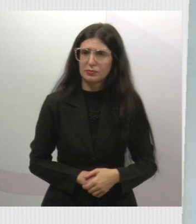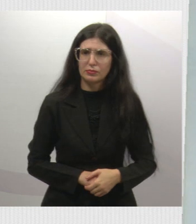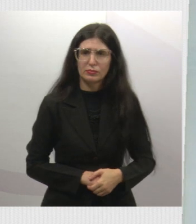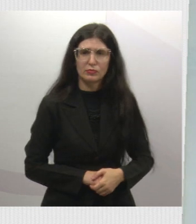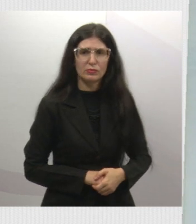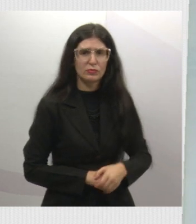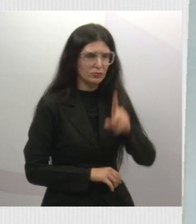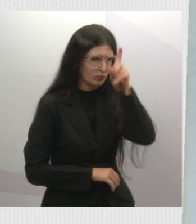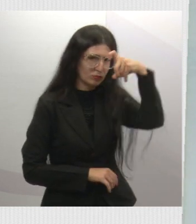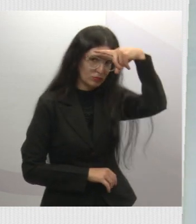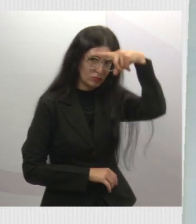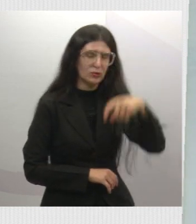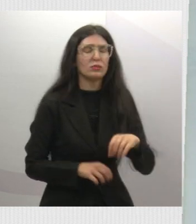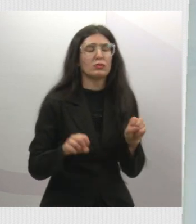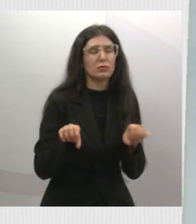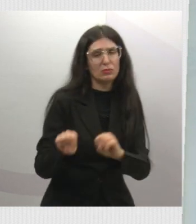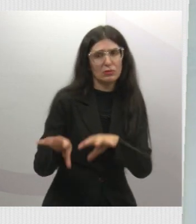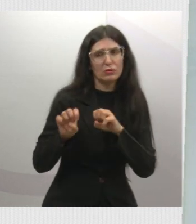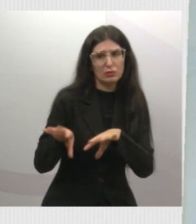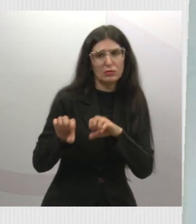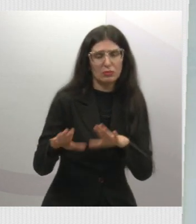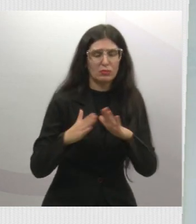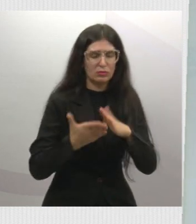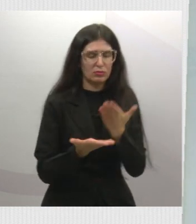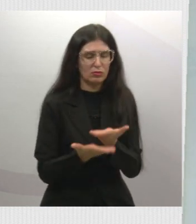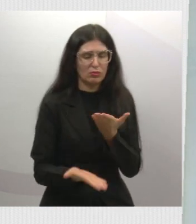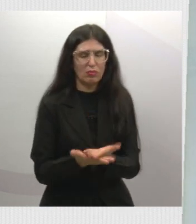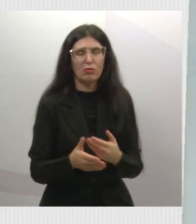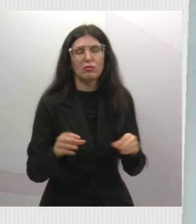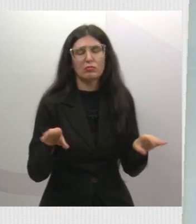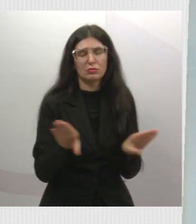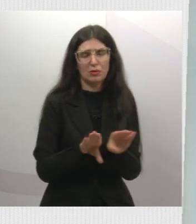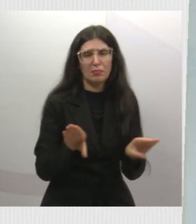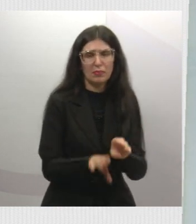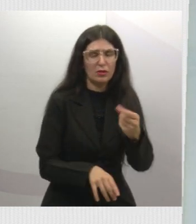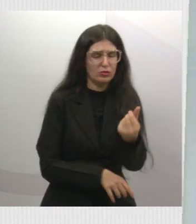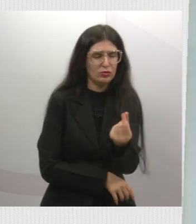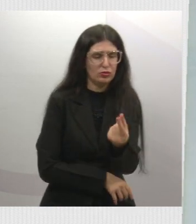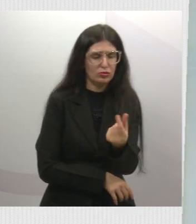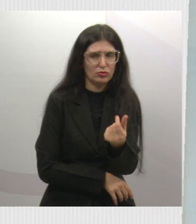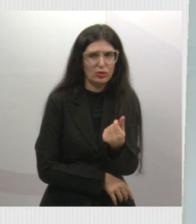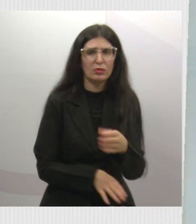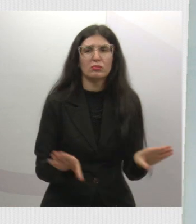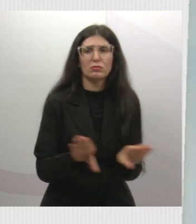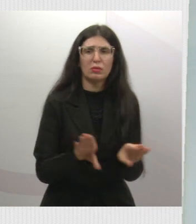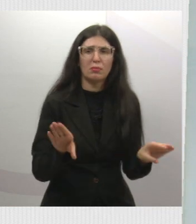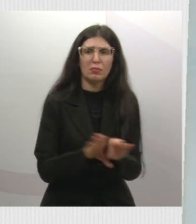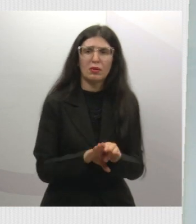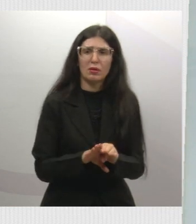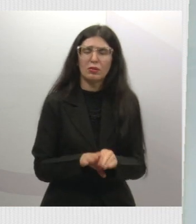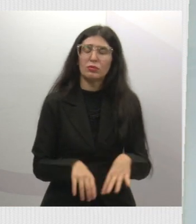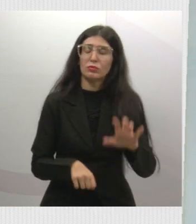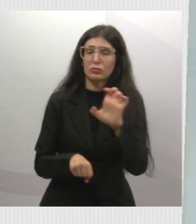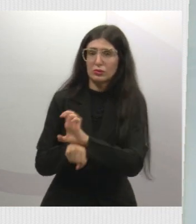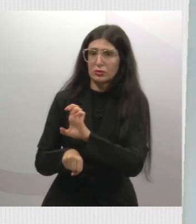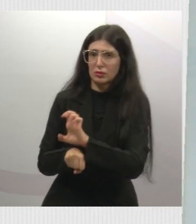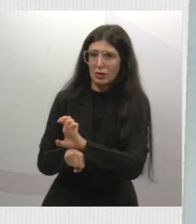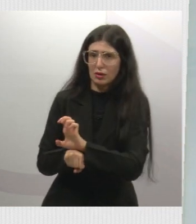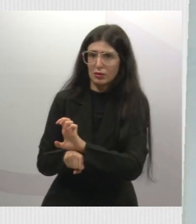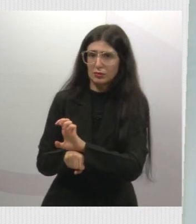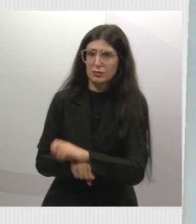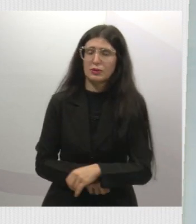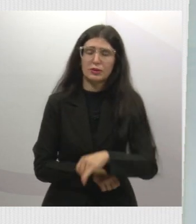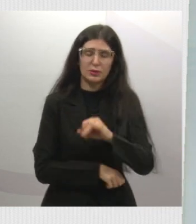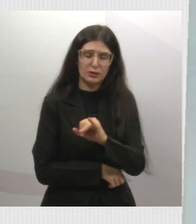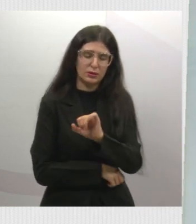SUS, né, educação, são os repasses feitos. Temos também as transferências estaduais, que podemos contar com